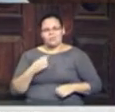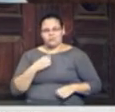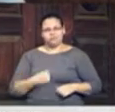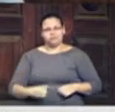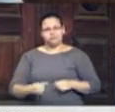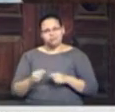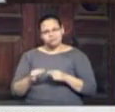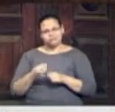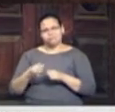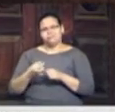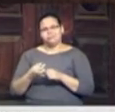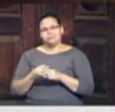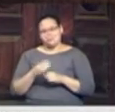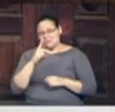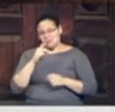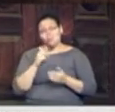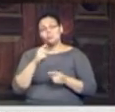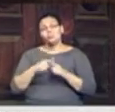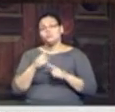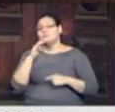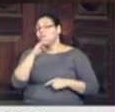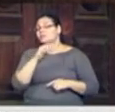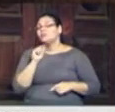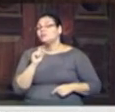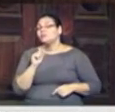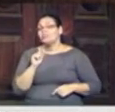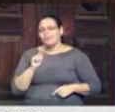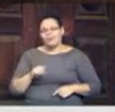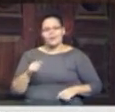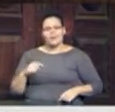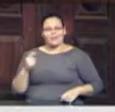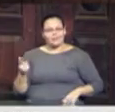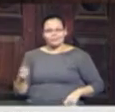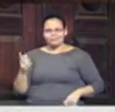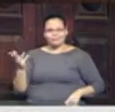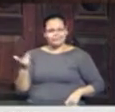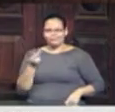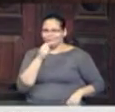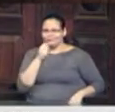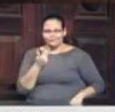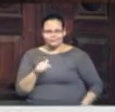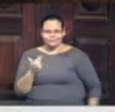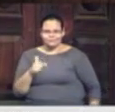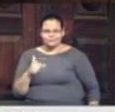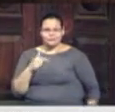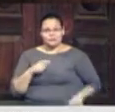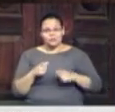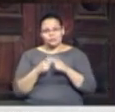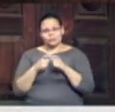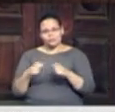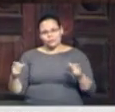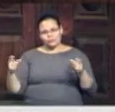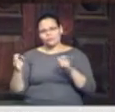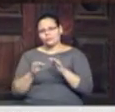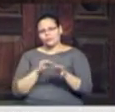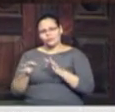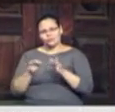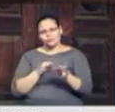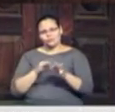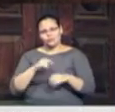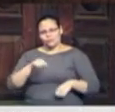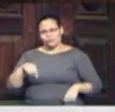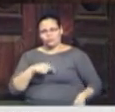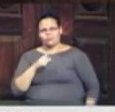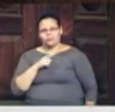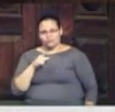camisa. Então é nesse sentido que a grande maioria dos projetos nós temos